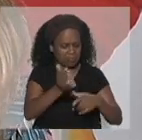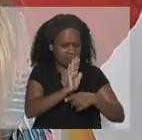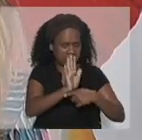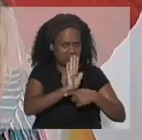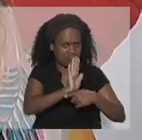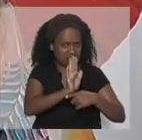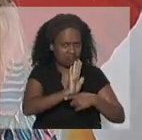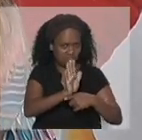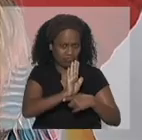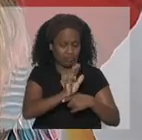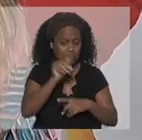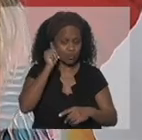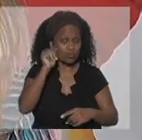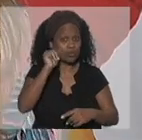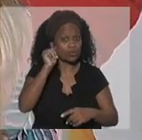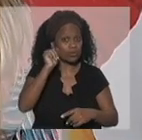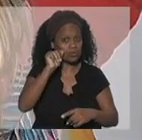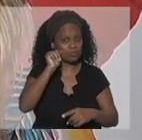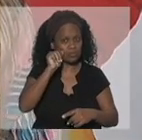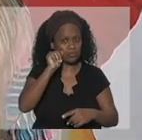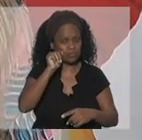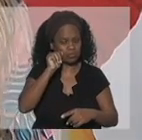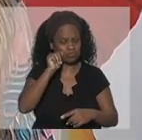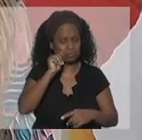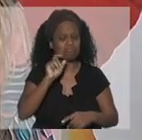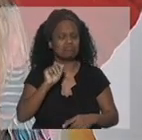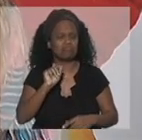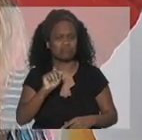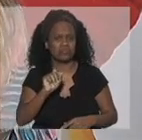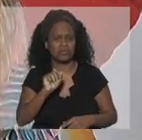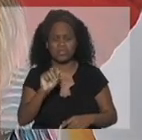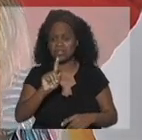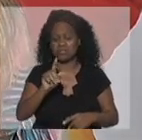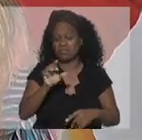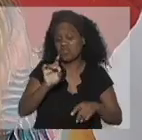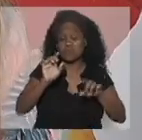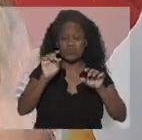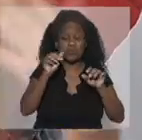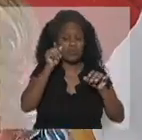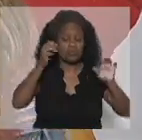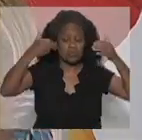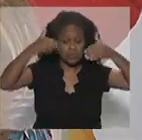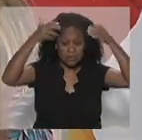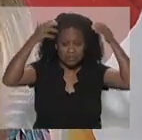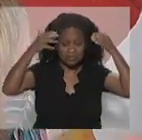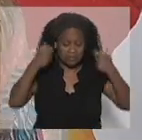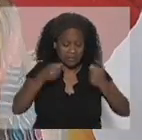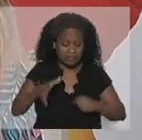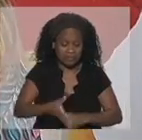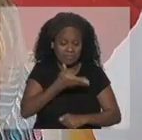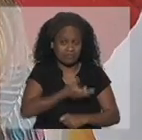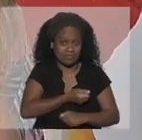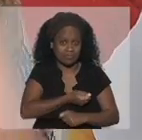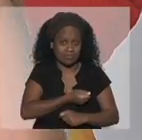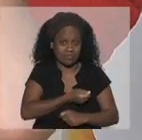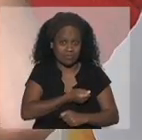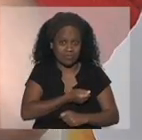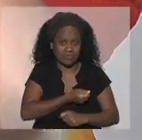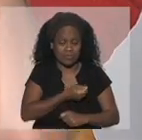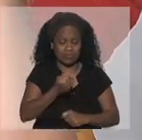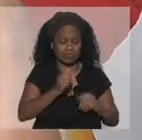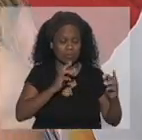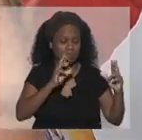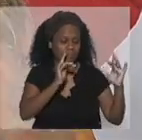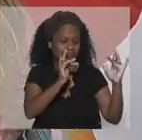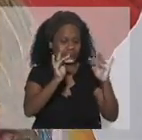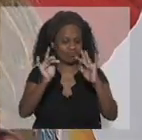livros e filmes de mulheres complexas mesmo, que não fossem a princesa que precisa ser resgatada e